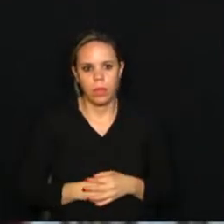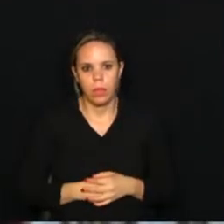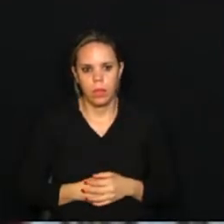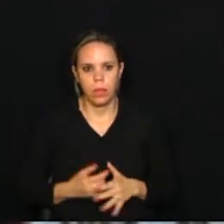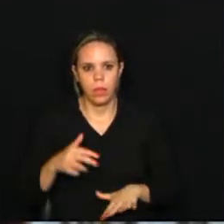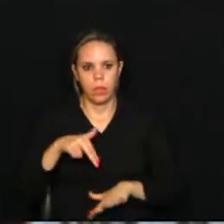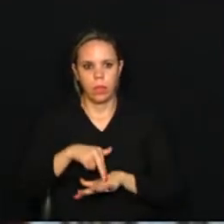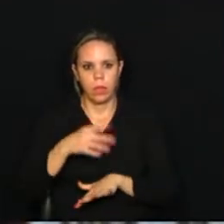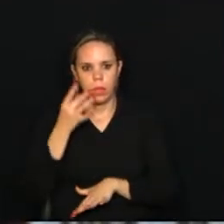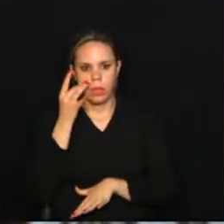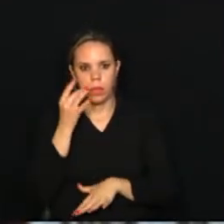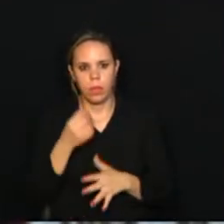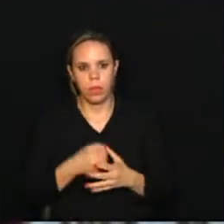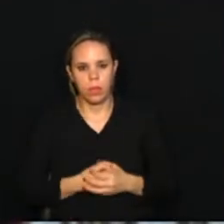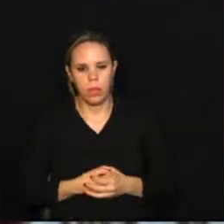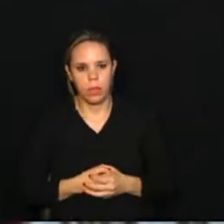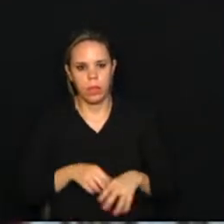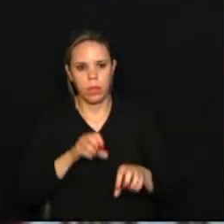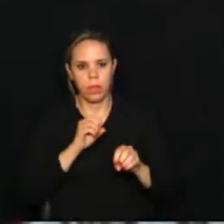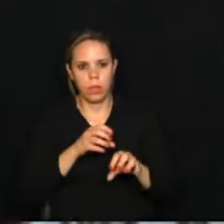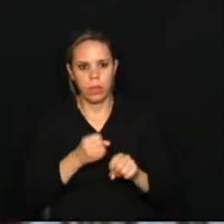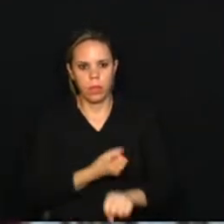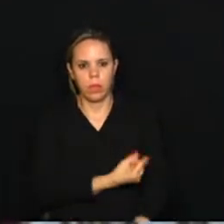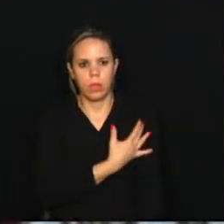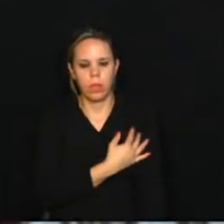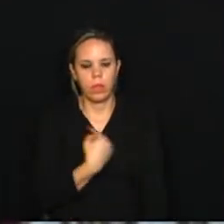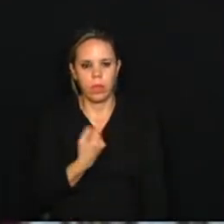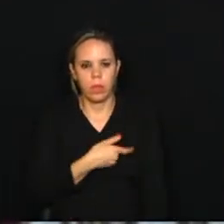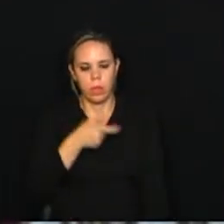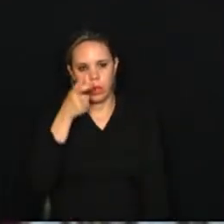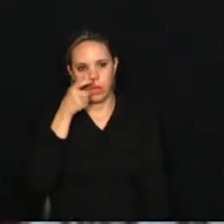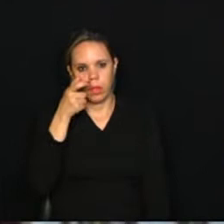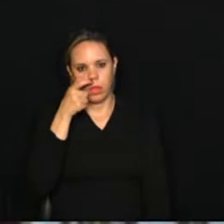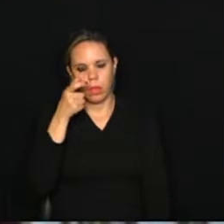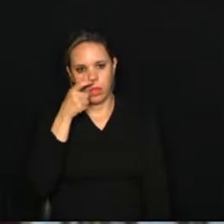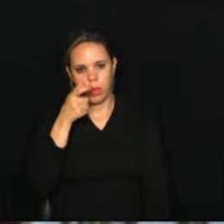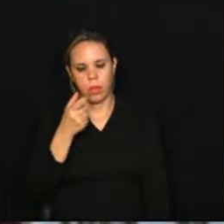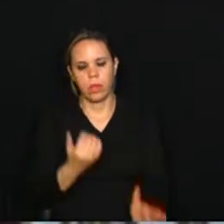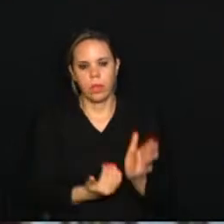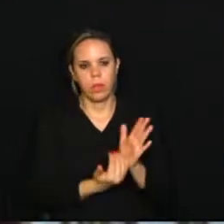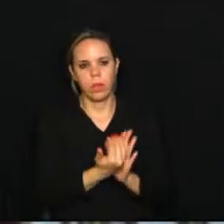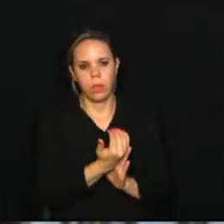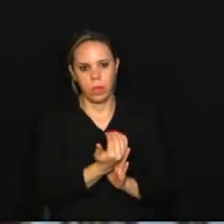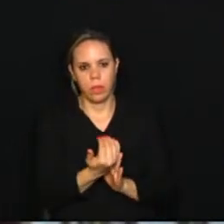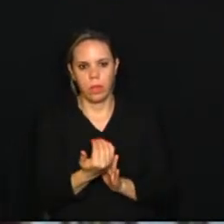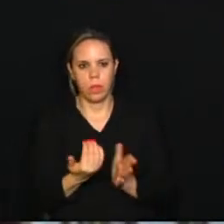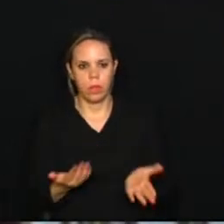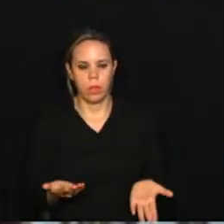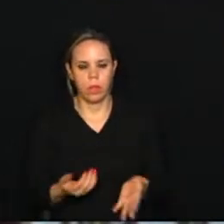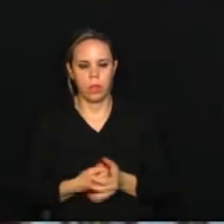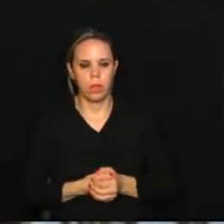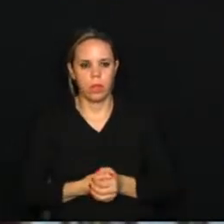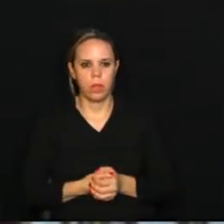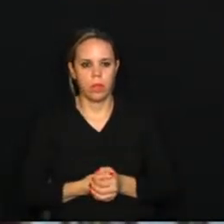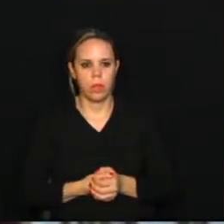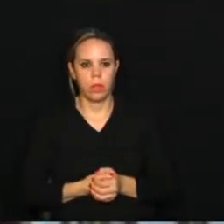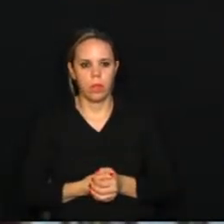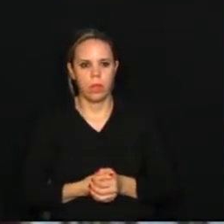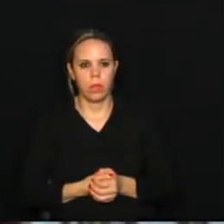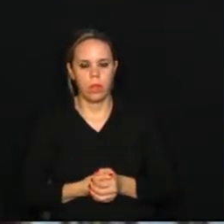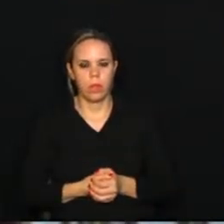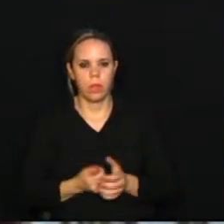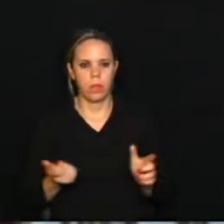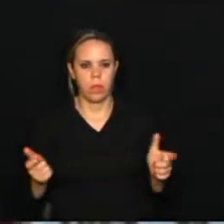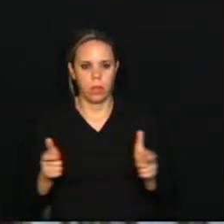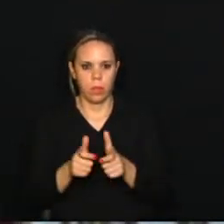compareceram. No ensino fundamental, nós verificamos um crescimento paulatino,